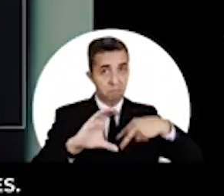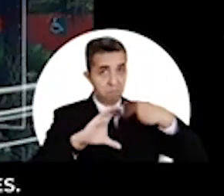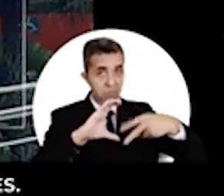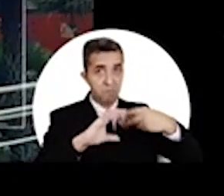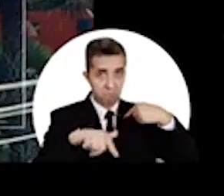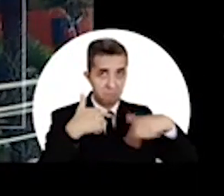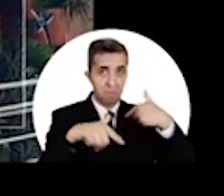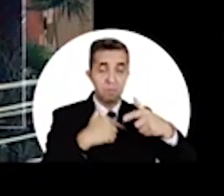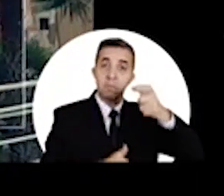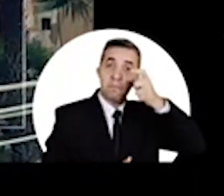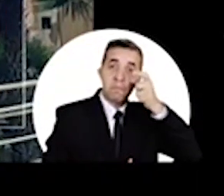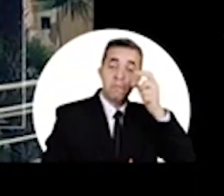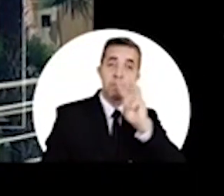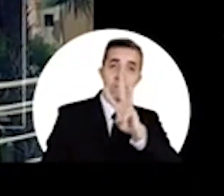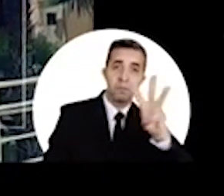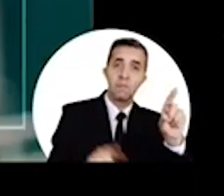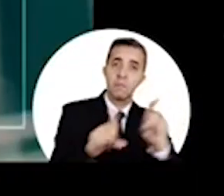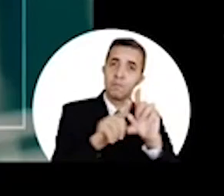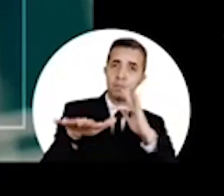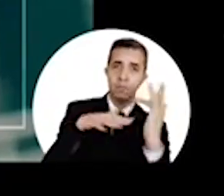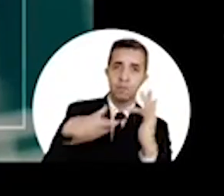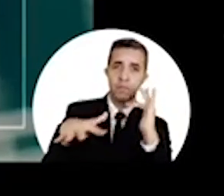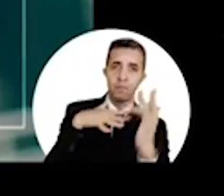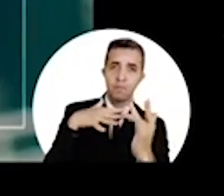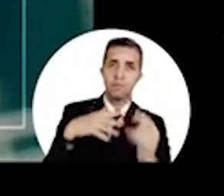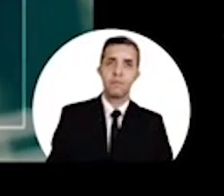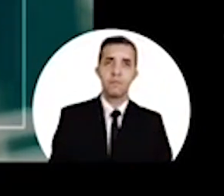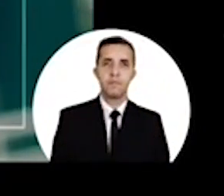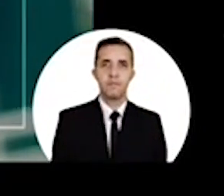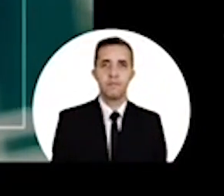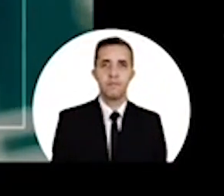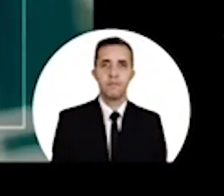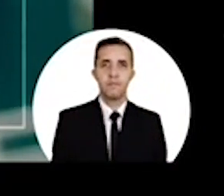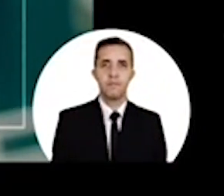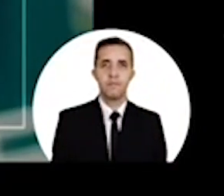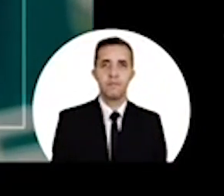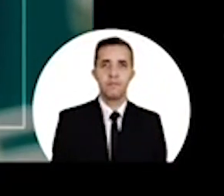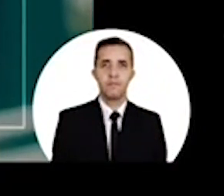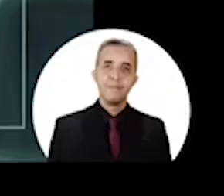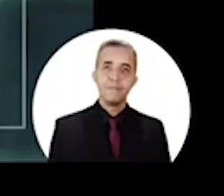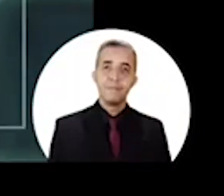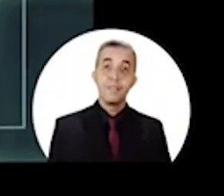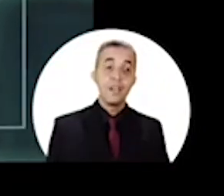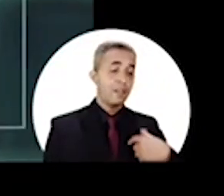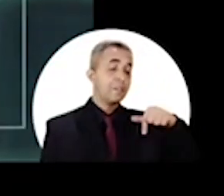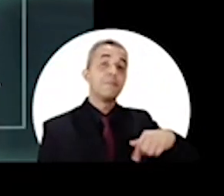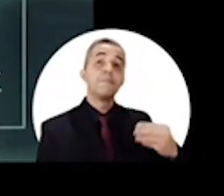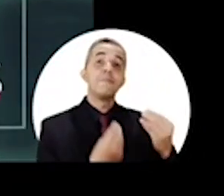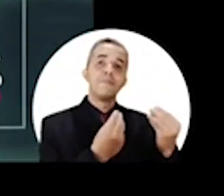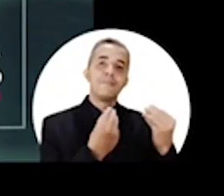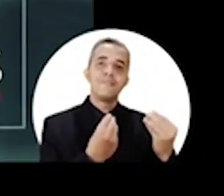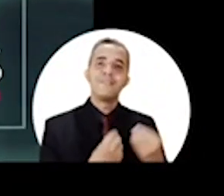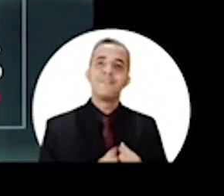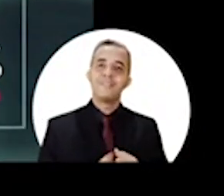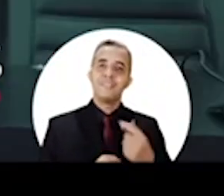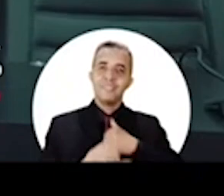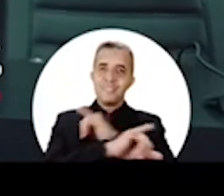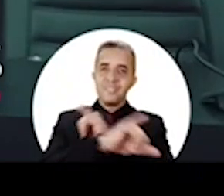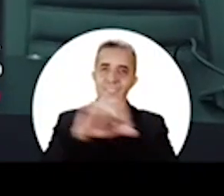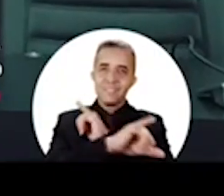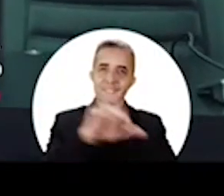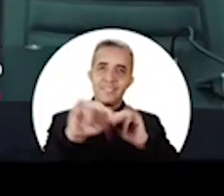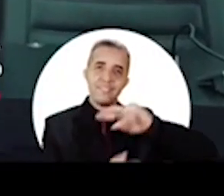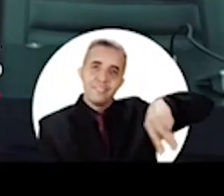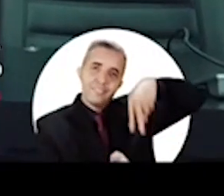comissões. Acompanhe os trabalhos no site e nas redes sociais da Câmara. Eu estou aqui na Câmara Municipal para falar